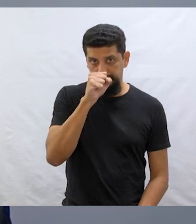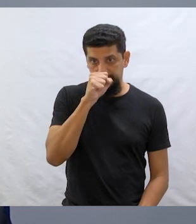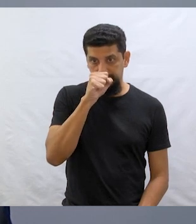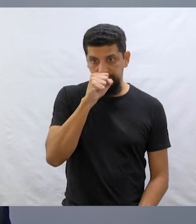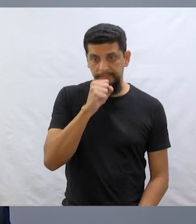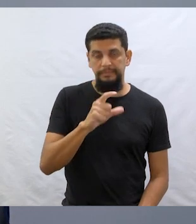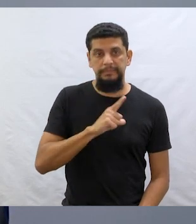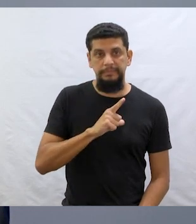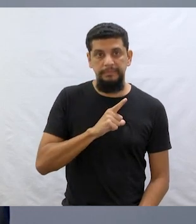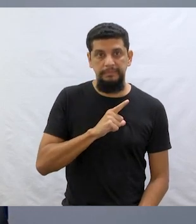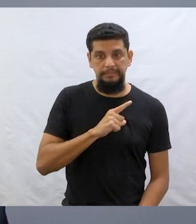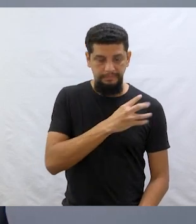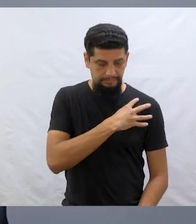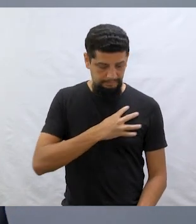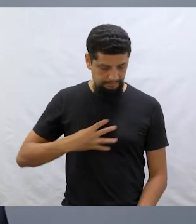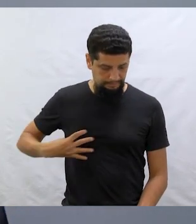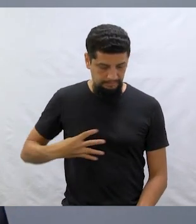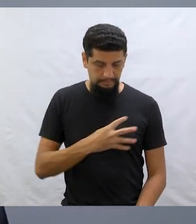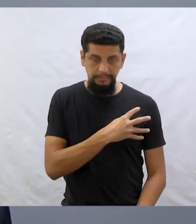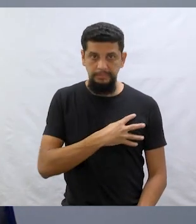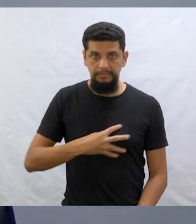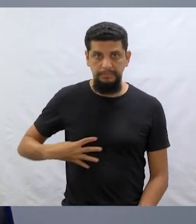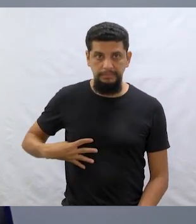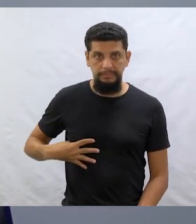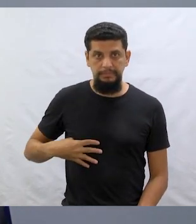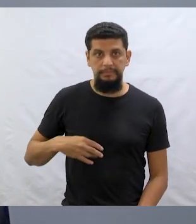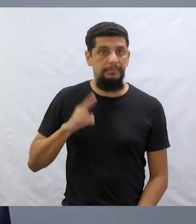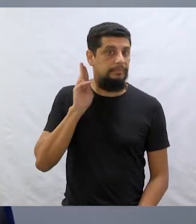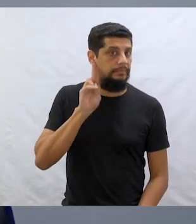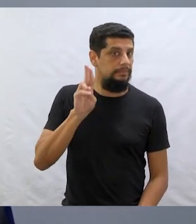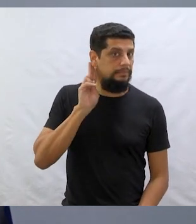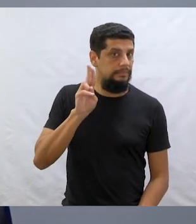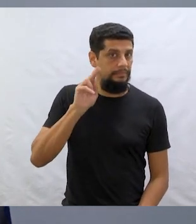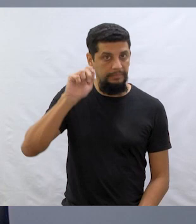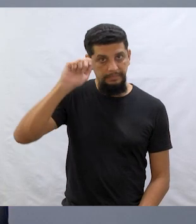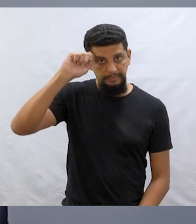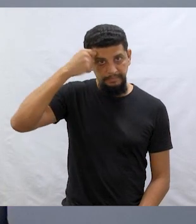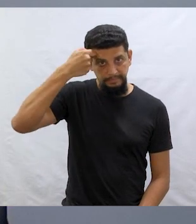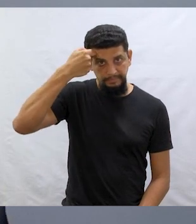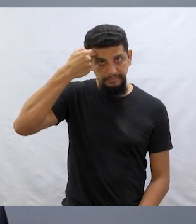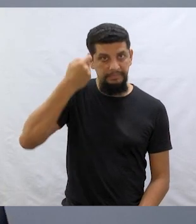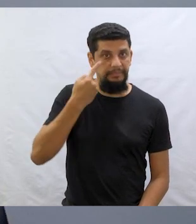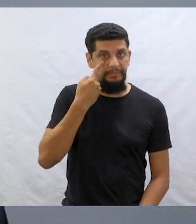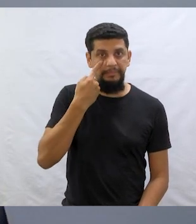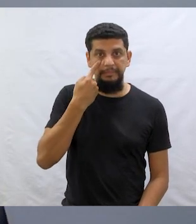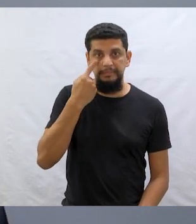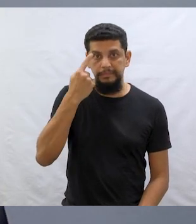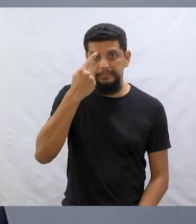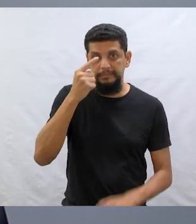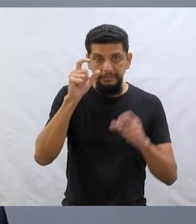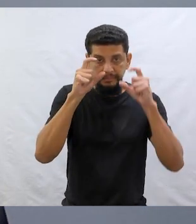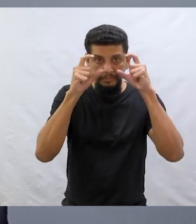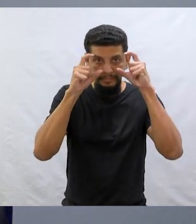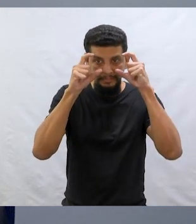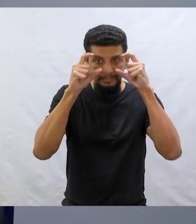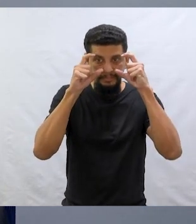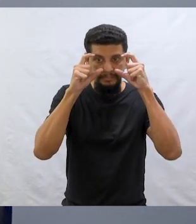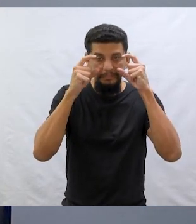alaranjado, e ele tem listas brancas e pretas. Olha o olho do